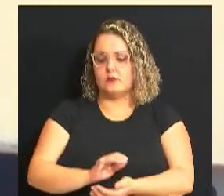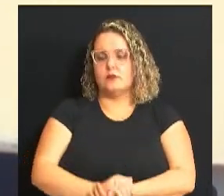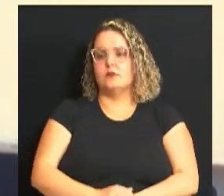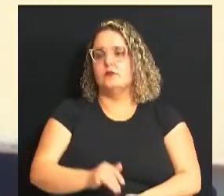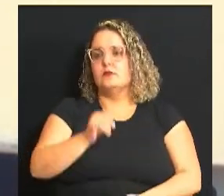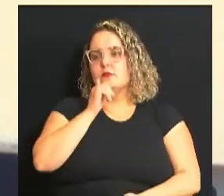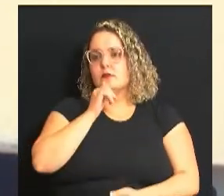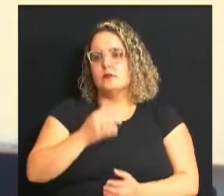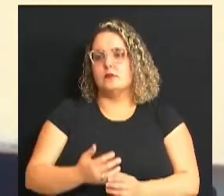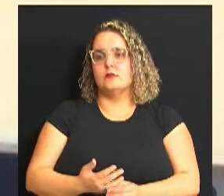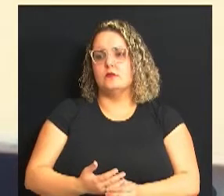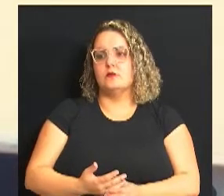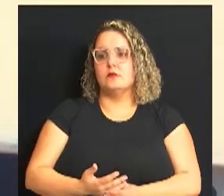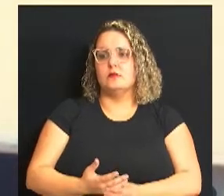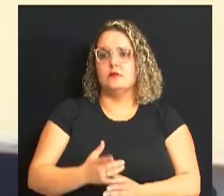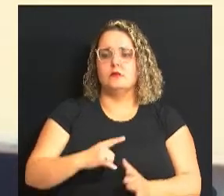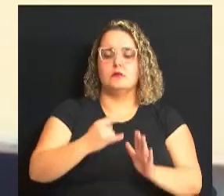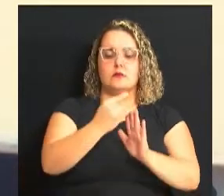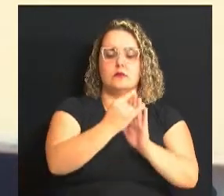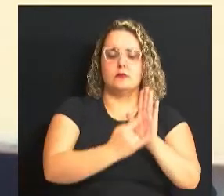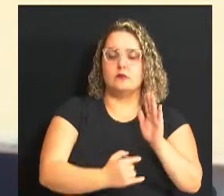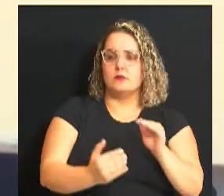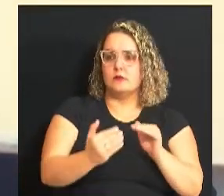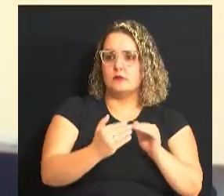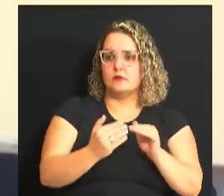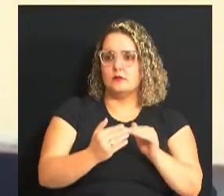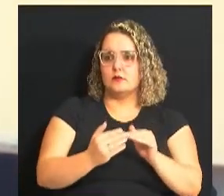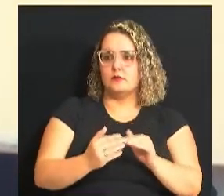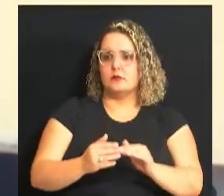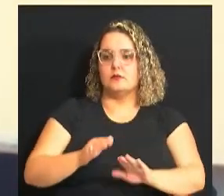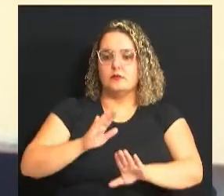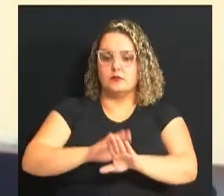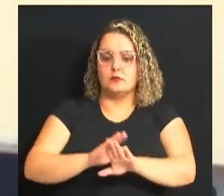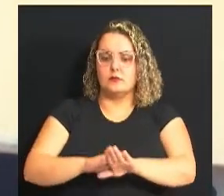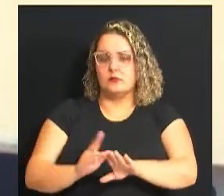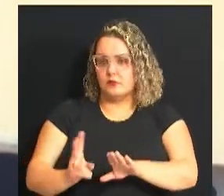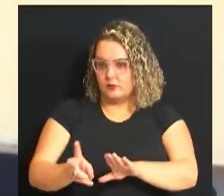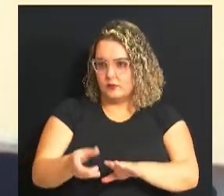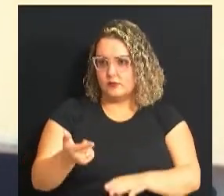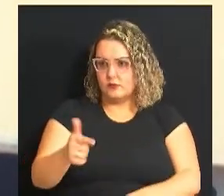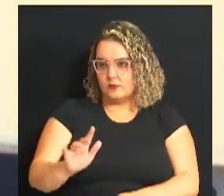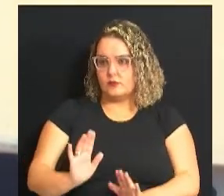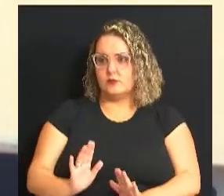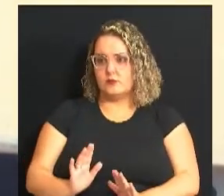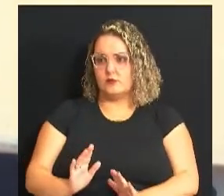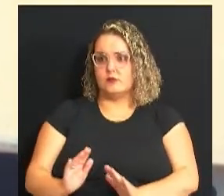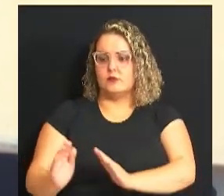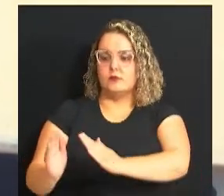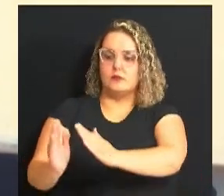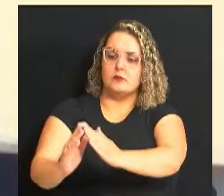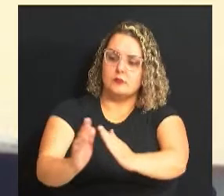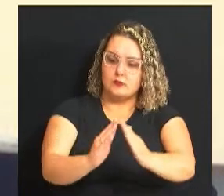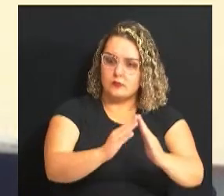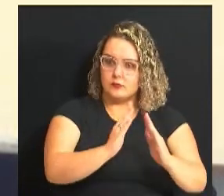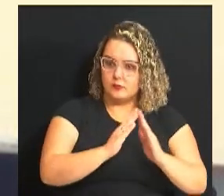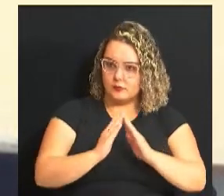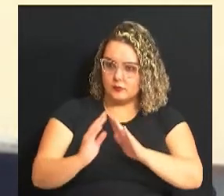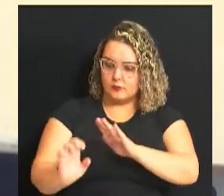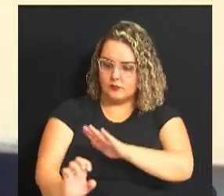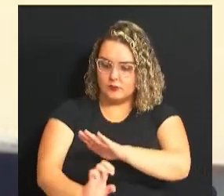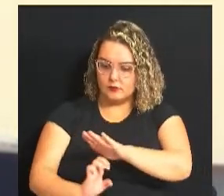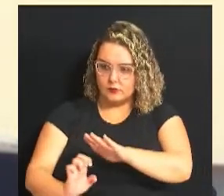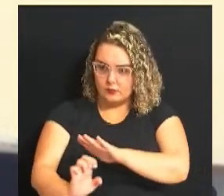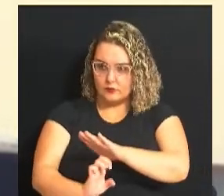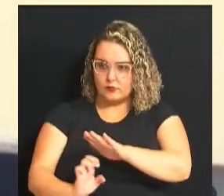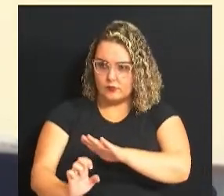um termo de concordância para a permanência de atividade, que isso daí é os vizinhos lindeiros